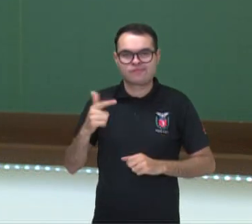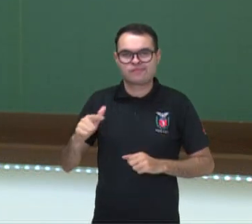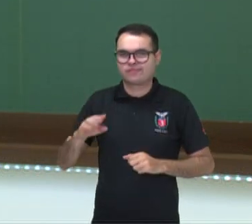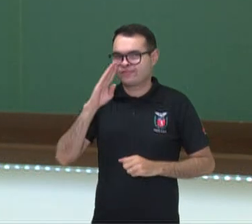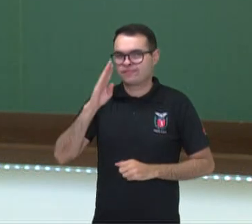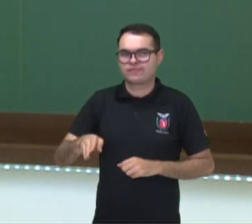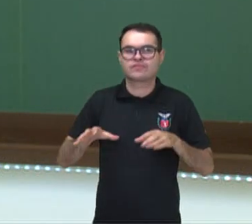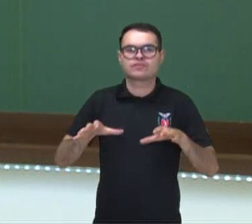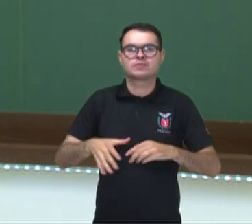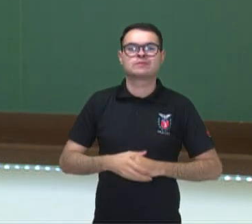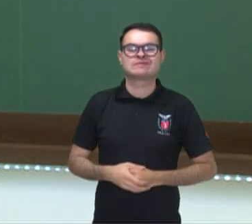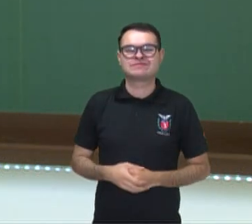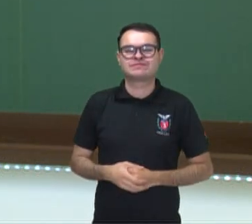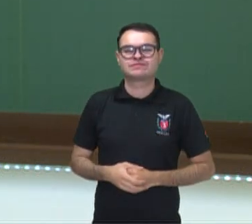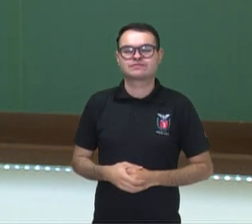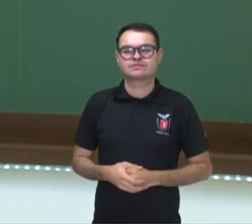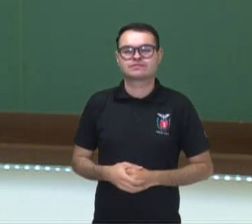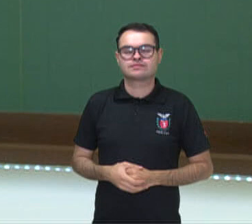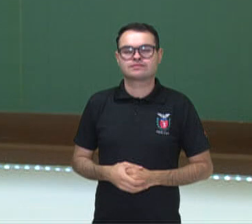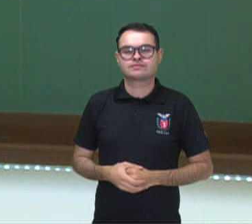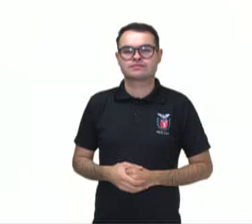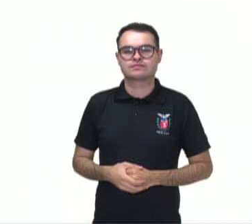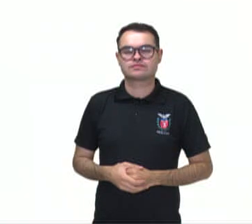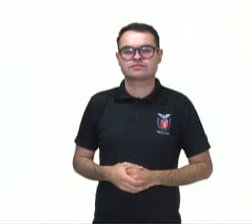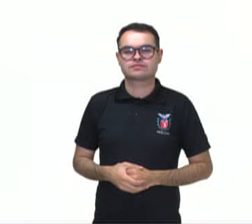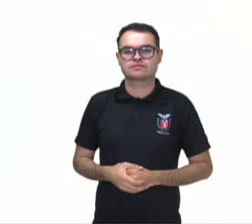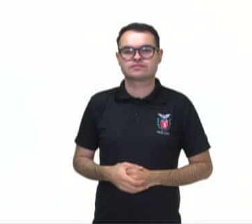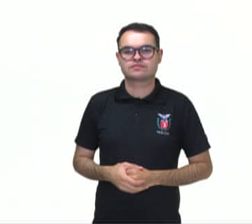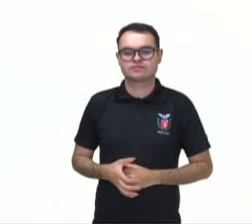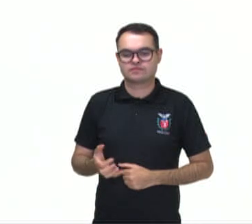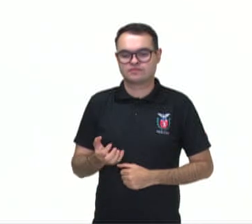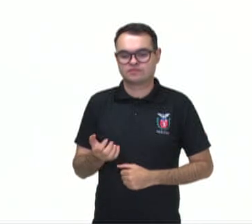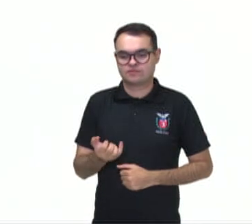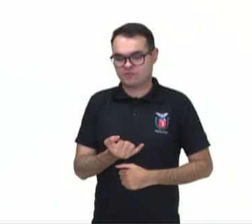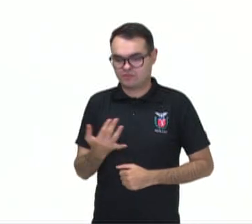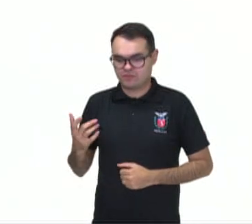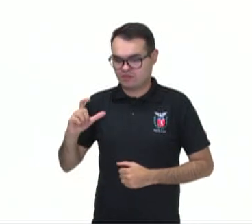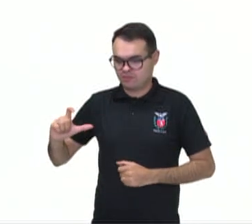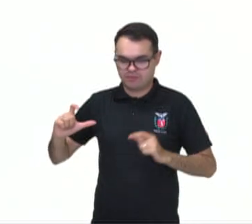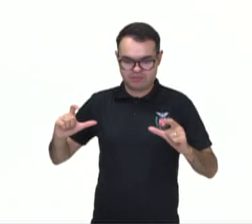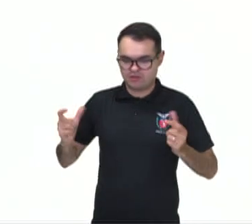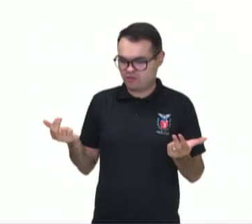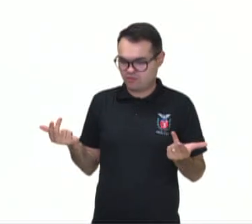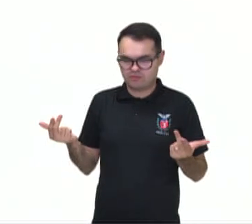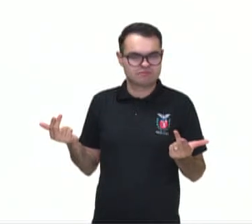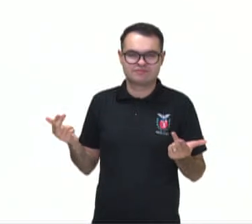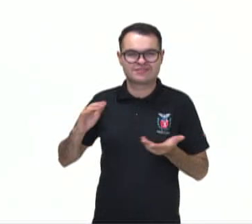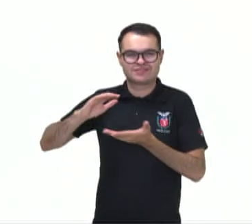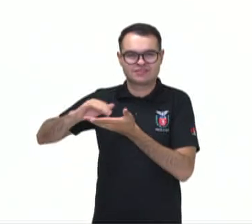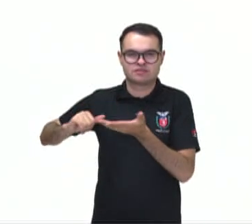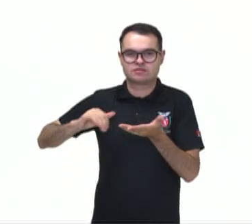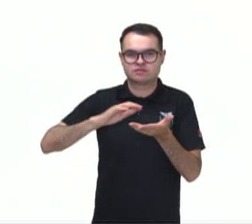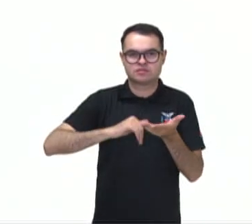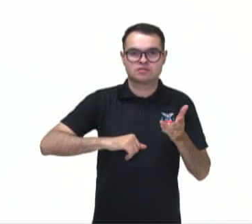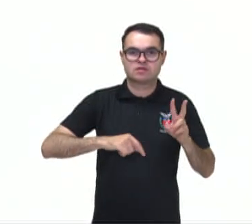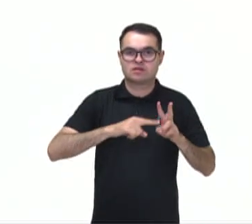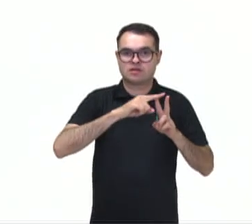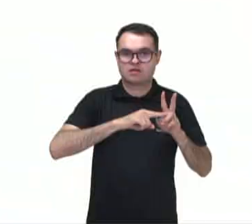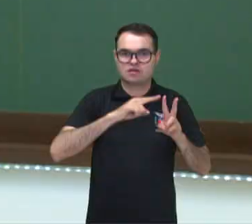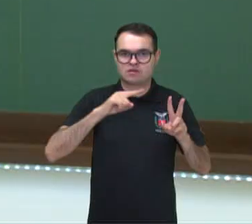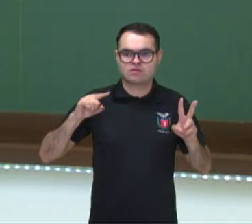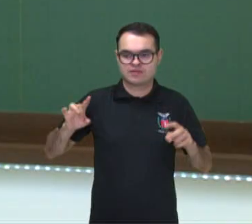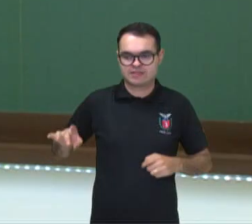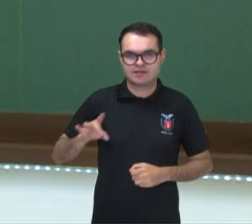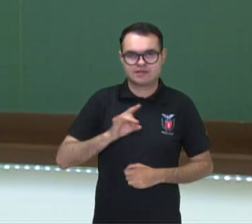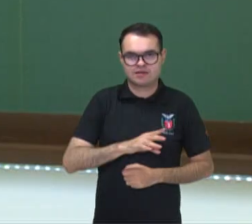essa forma mesmo. Então, olha lá, não tendo fator comum, então eu vou extrair a raiz de cada termo, ok?